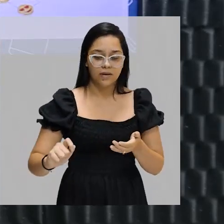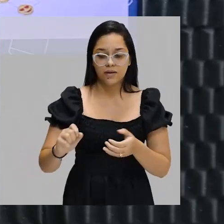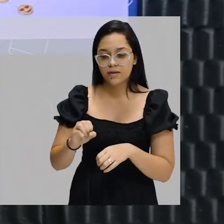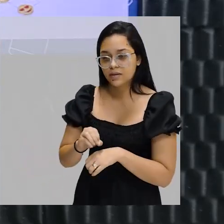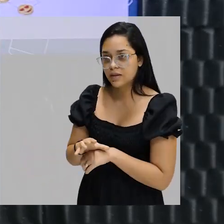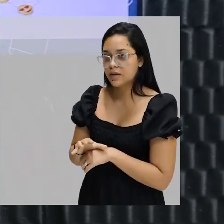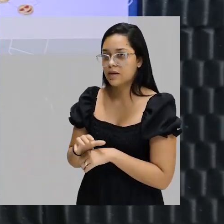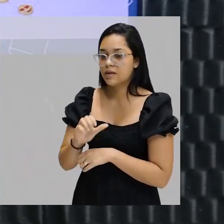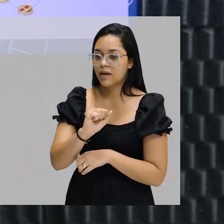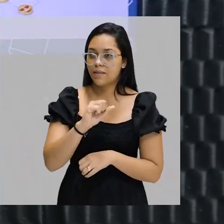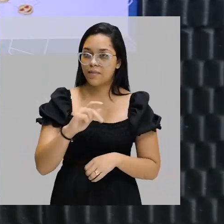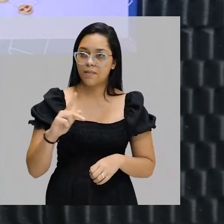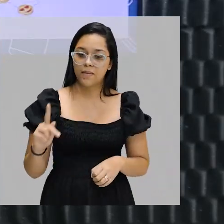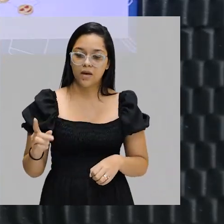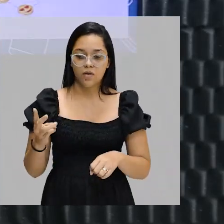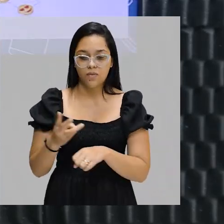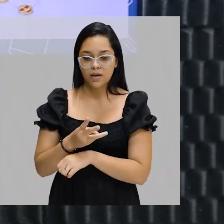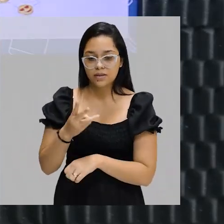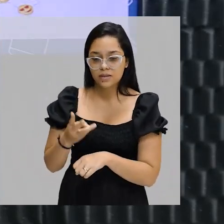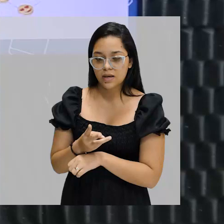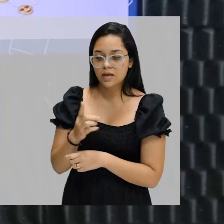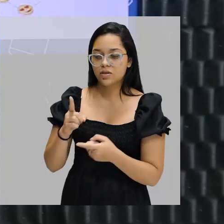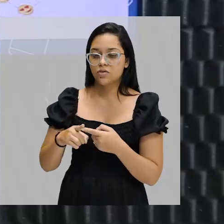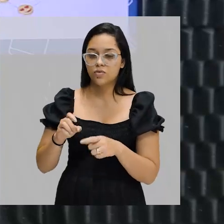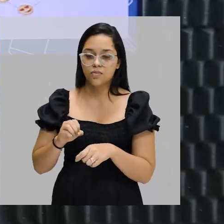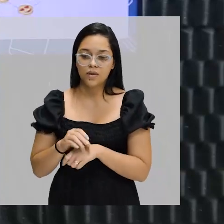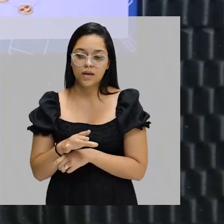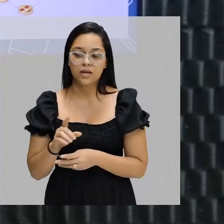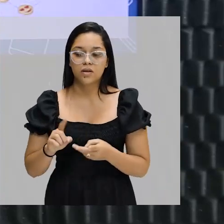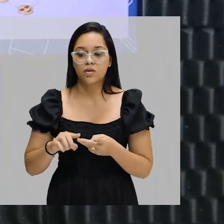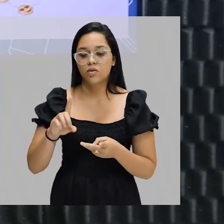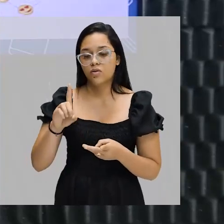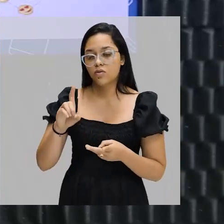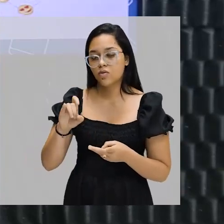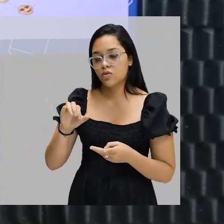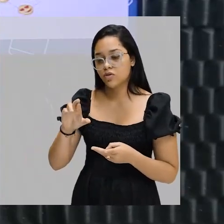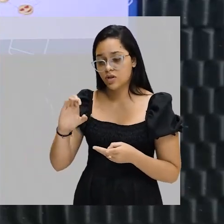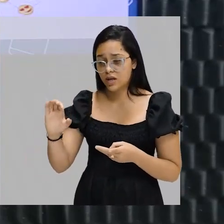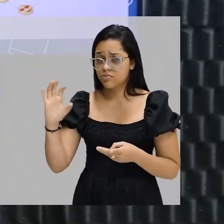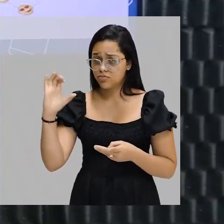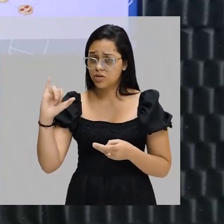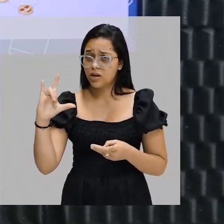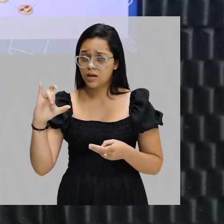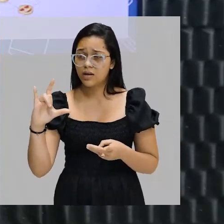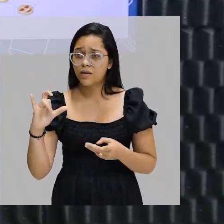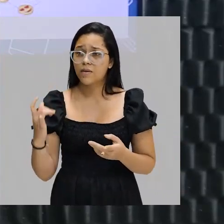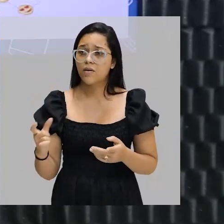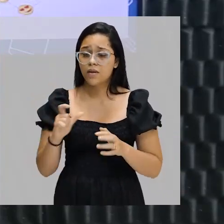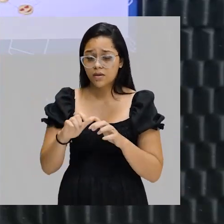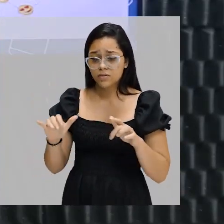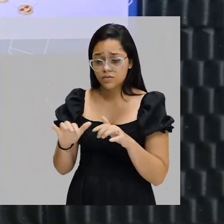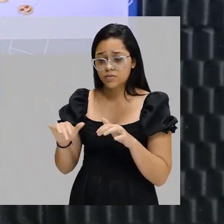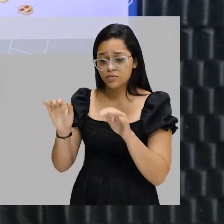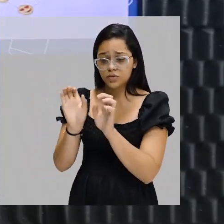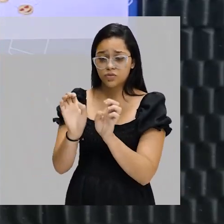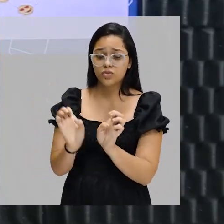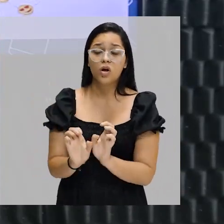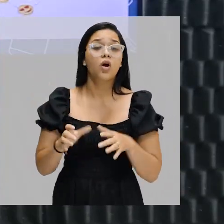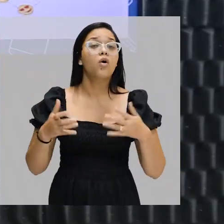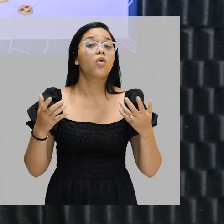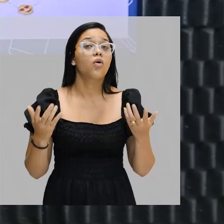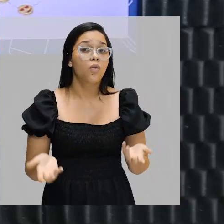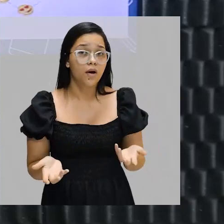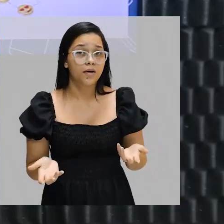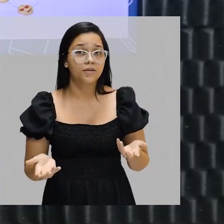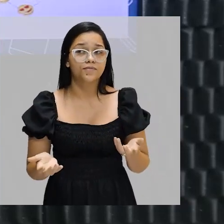de texto nesses aplicativos do WhatsApp no Messenger no Direct do Instagram então ali nós somos a gente um texto com uma estrutura Qual é